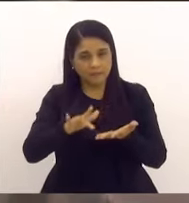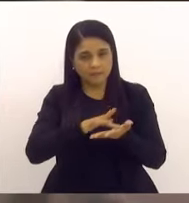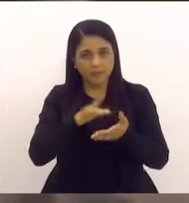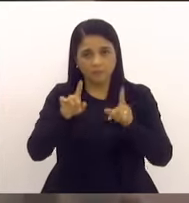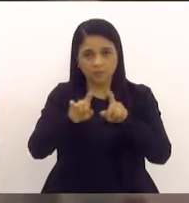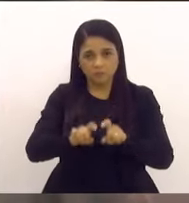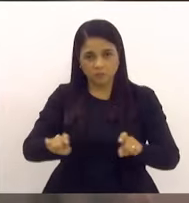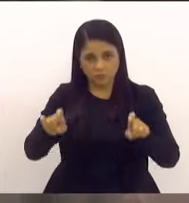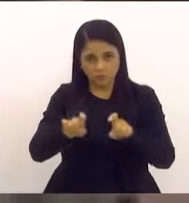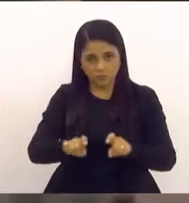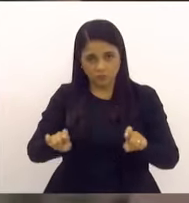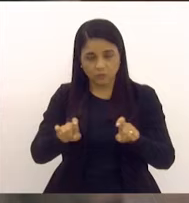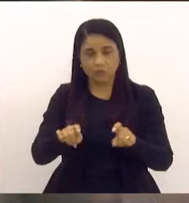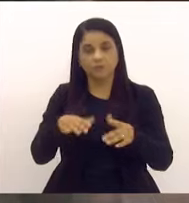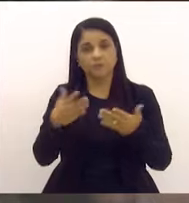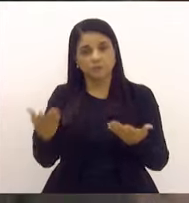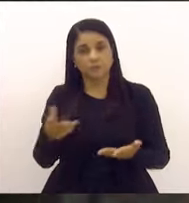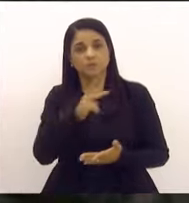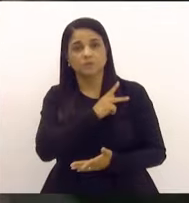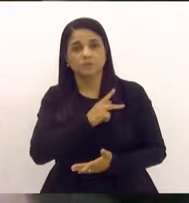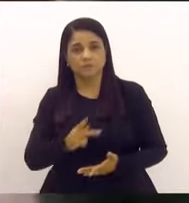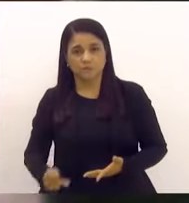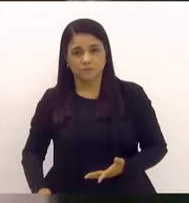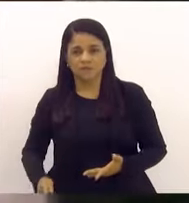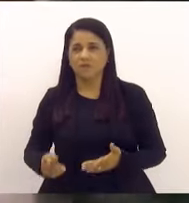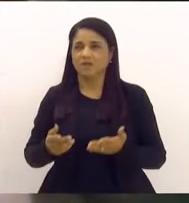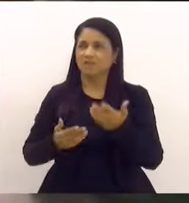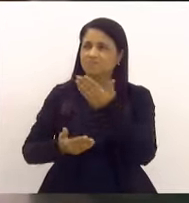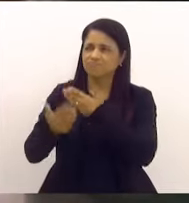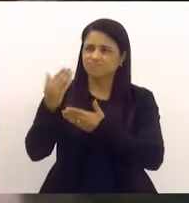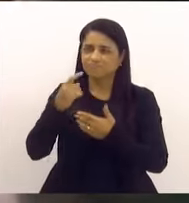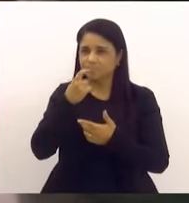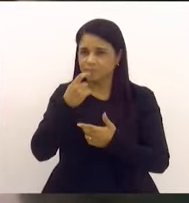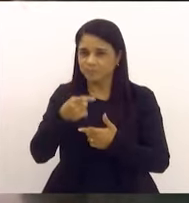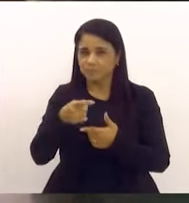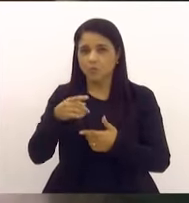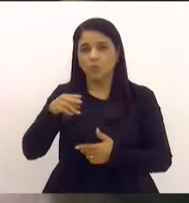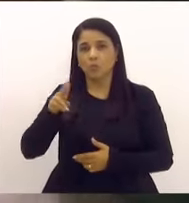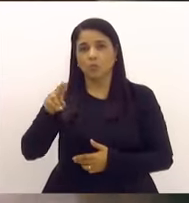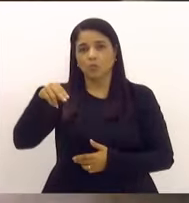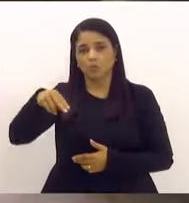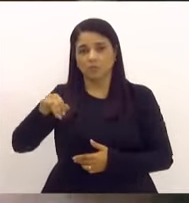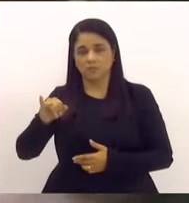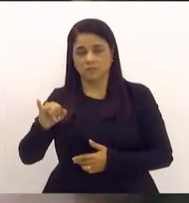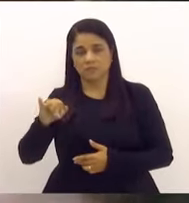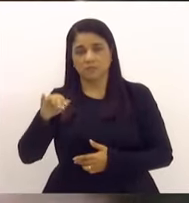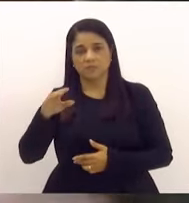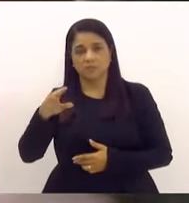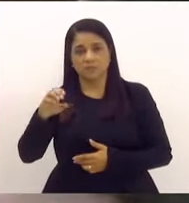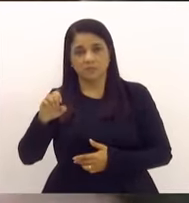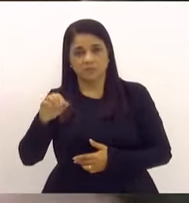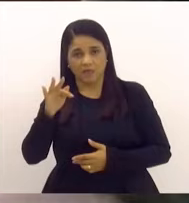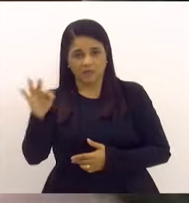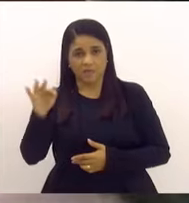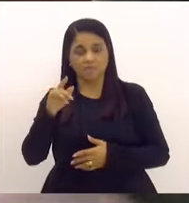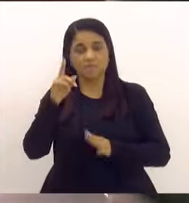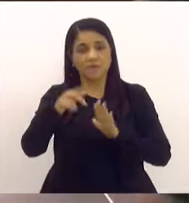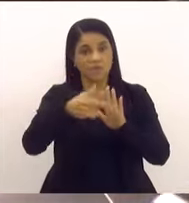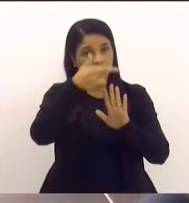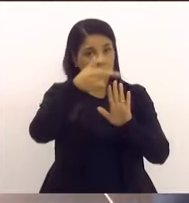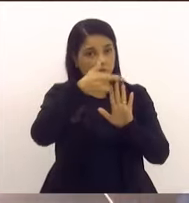Senhor presidente, há pouco tempo atrás a Unicef baixou uma resolução e que, graças a Deus,